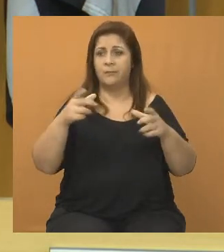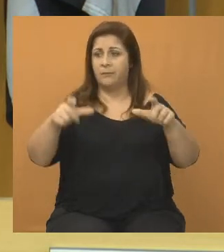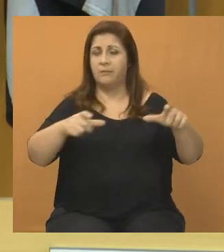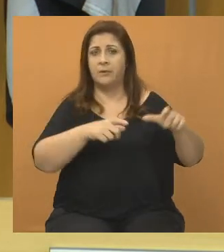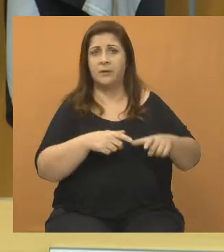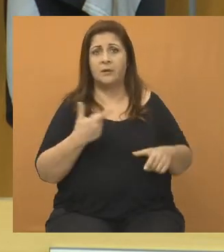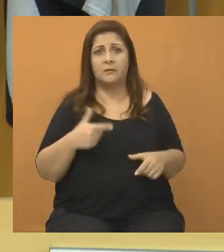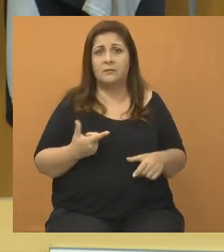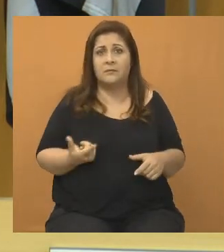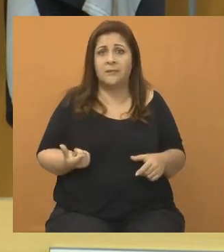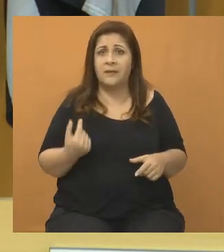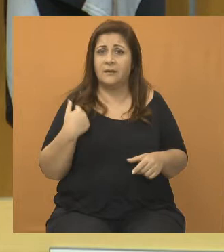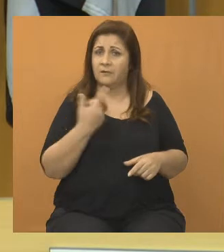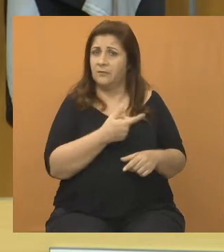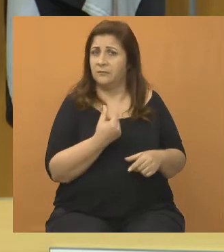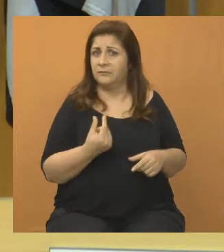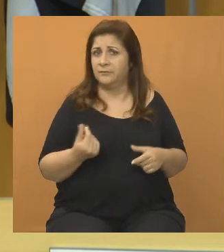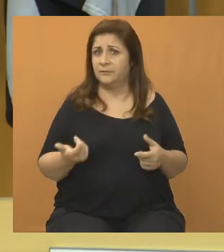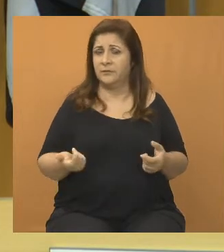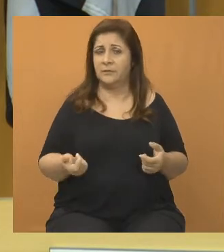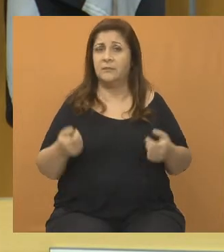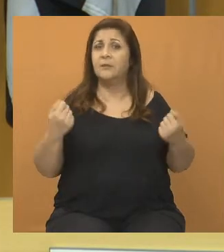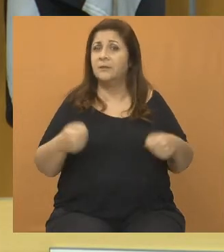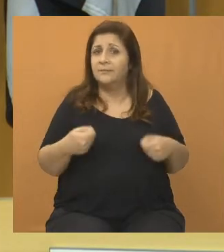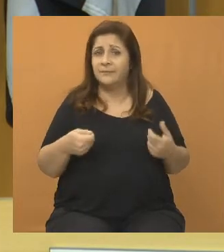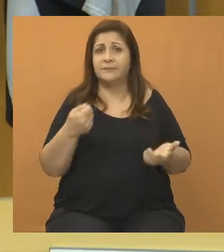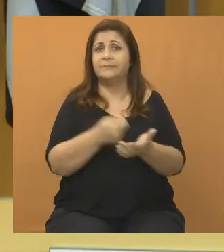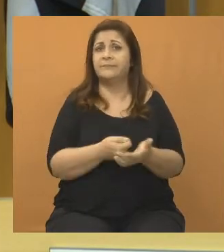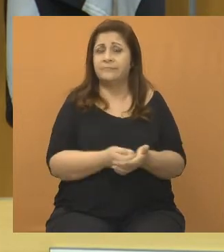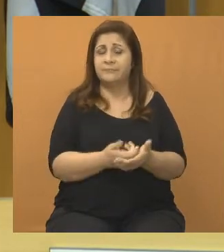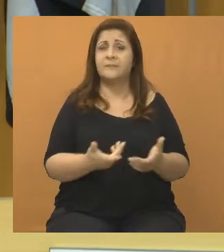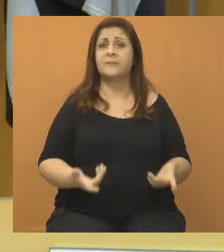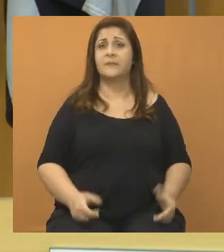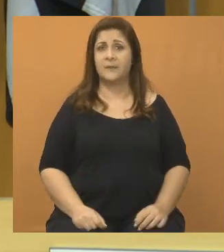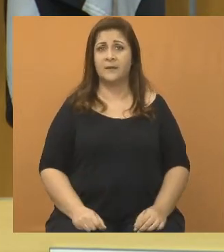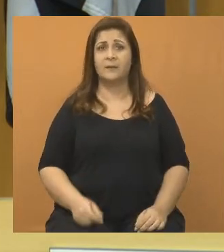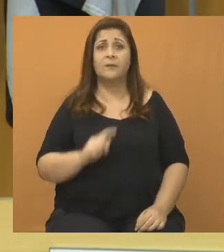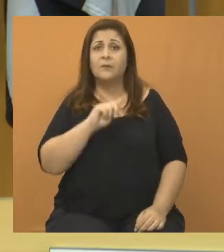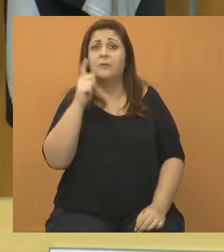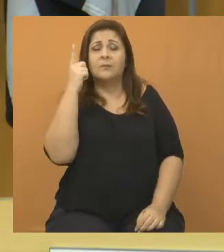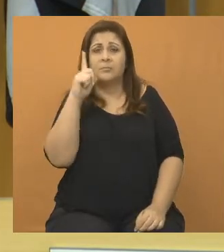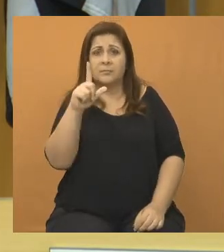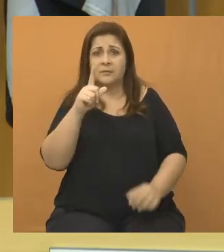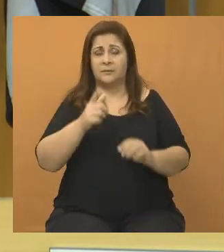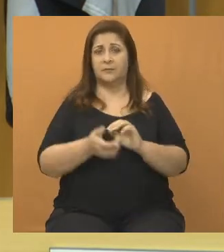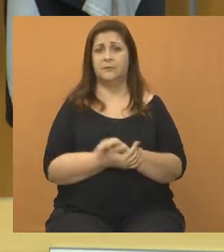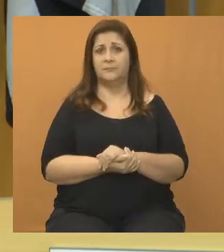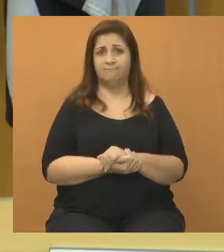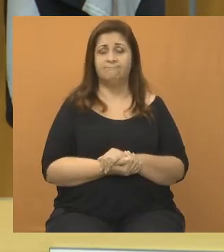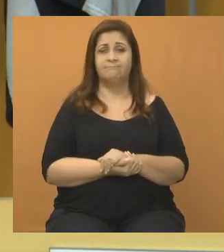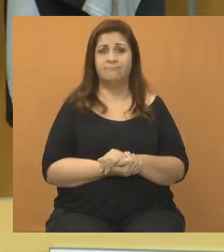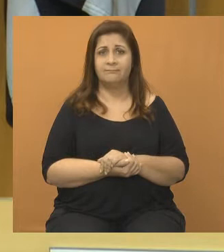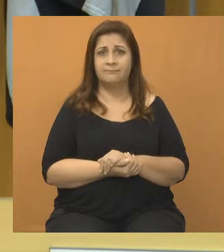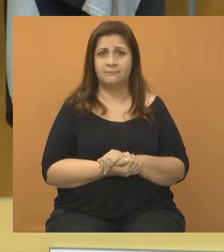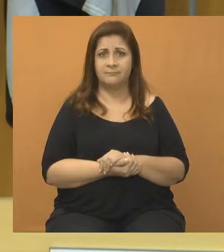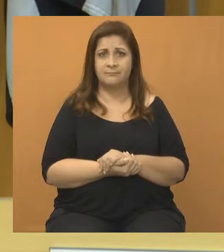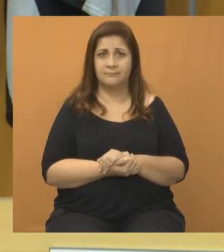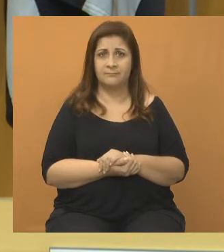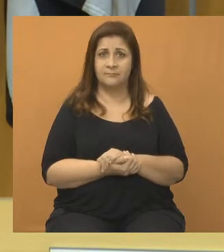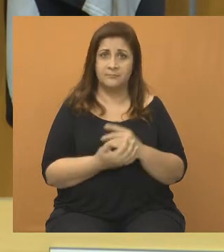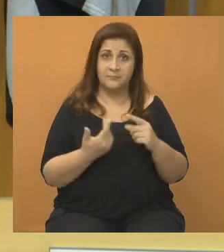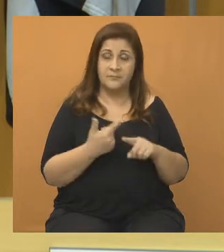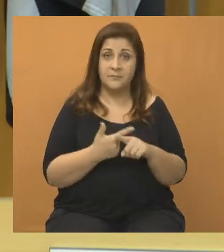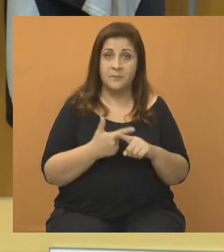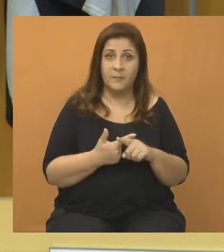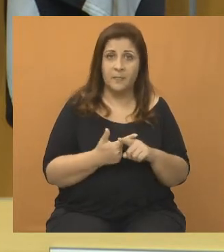nem o orçamento que a gente tem e tem que também arcar com essas condições e acaba não conseguindo, nem dando conta porque